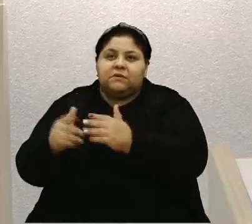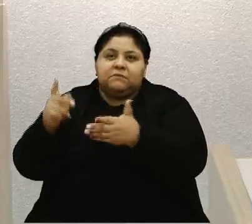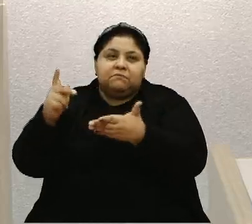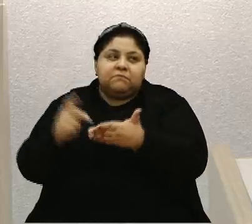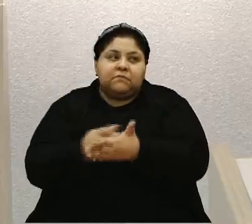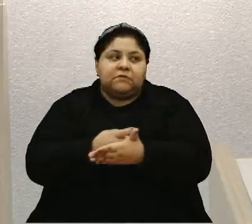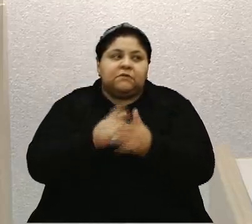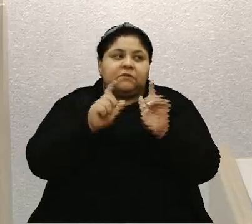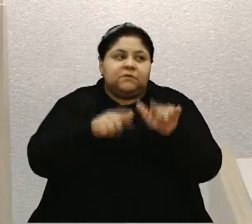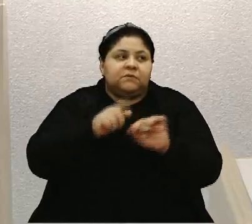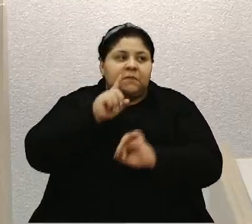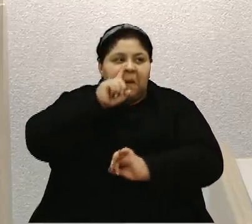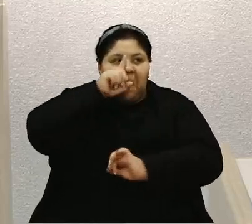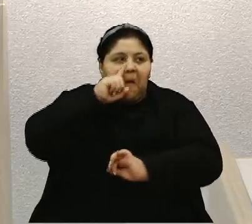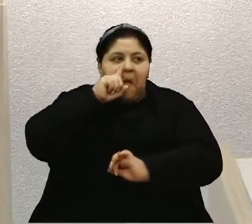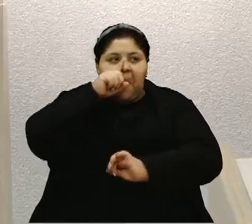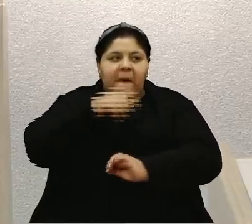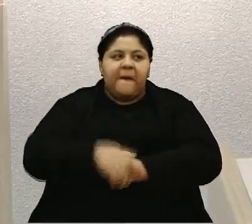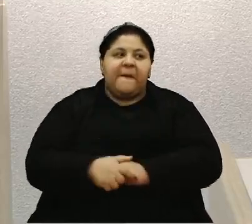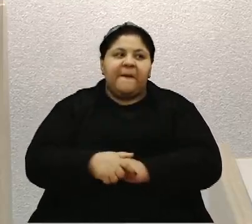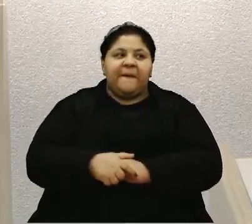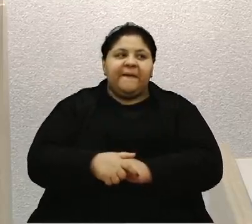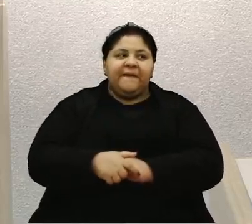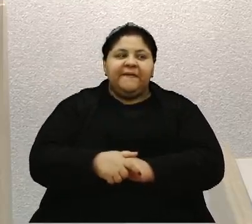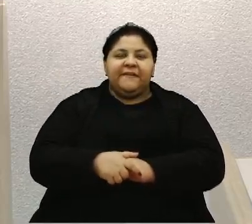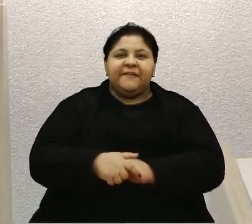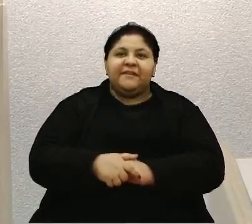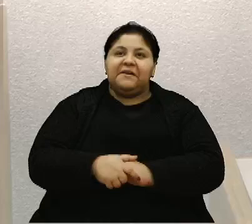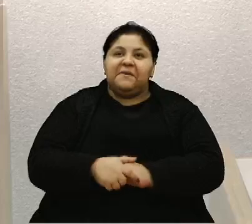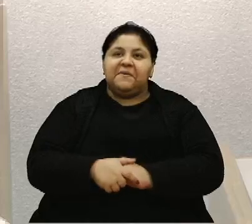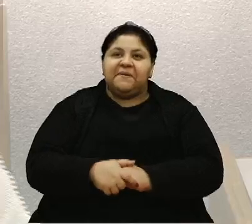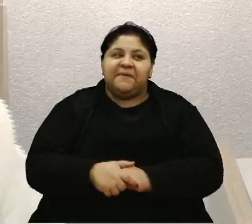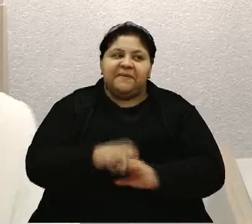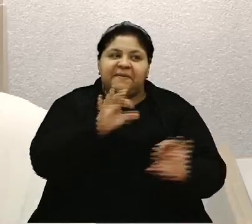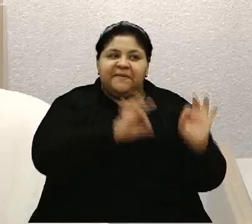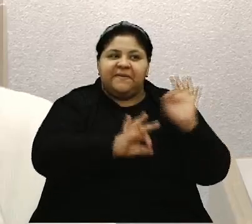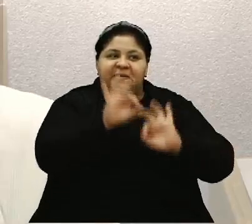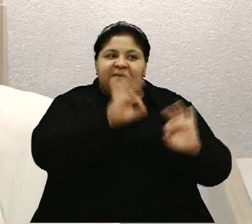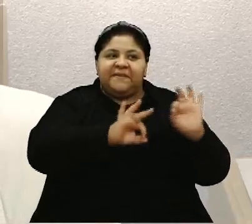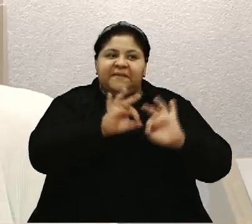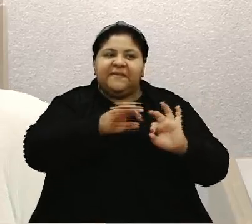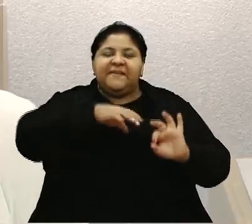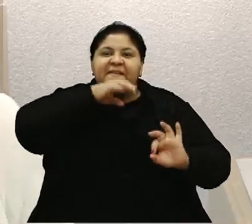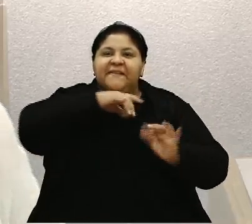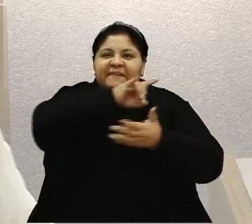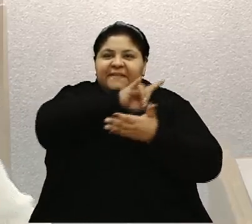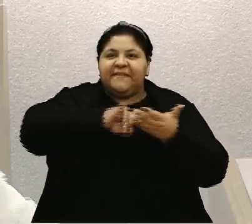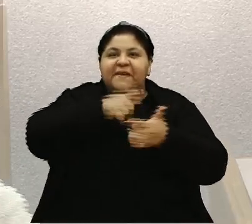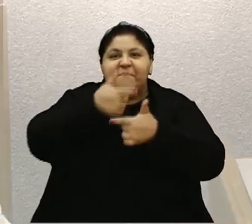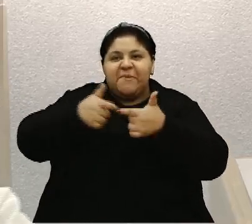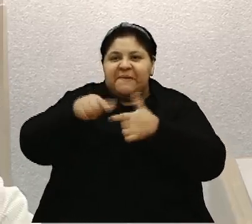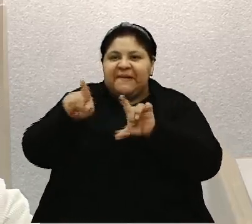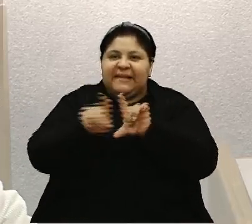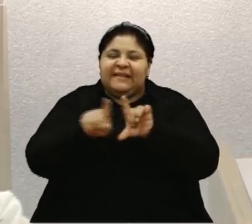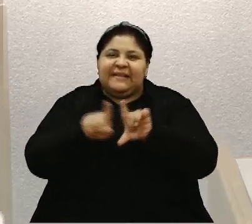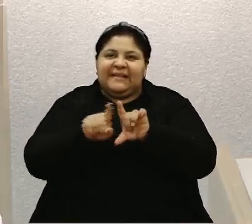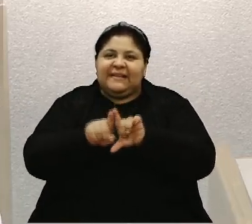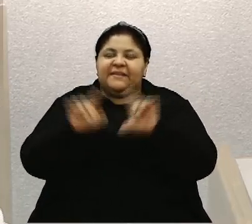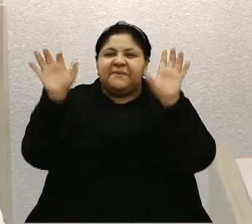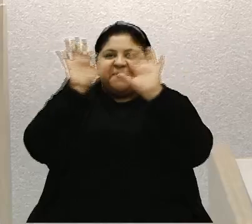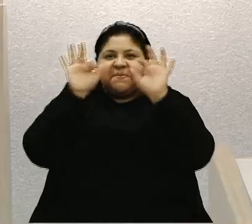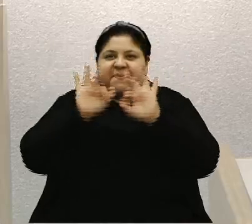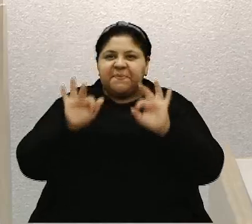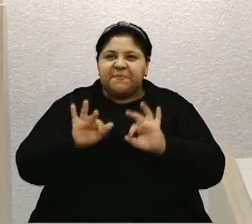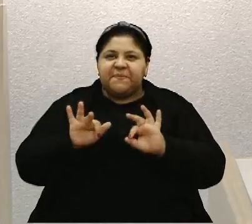de risco, né, áreas essas que não podem ser regularizadas, e isso ocasiona uma série de problemas, né? Então, é com muita alegria que a